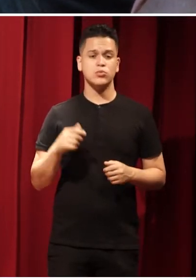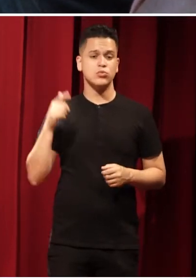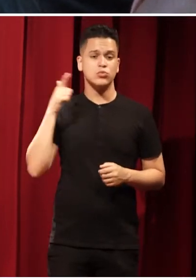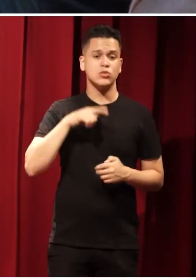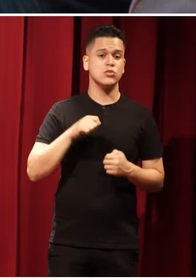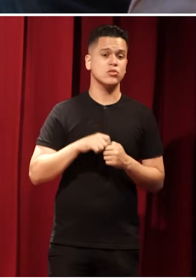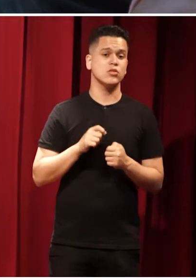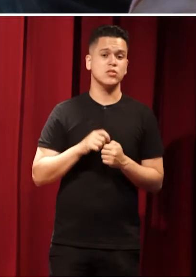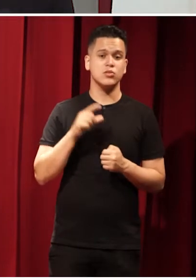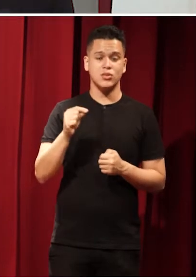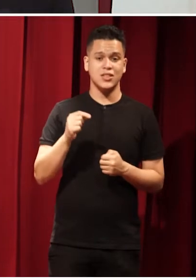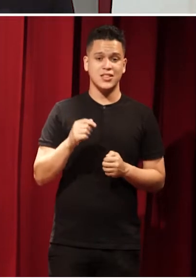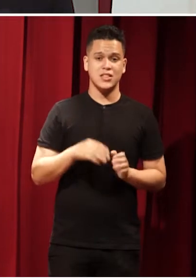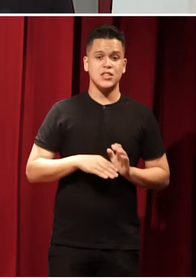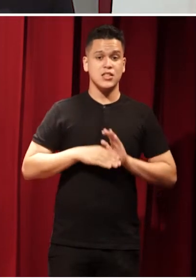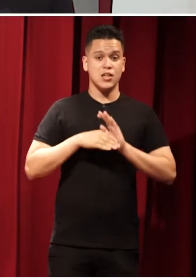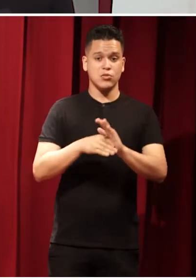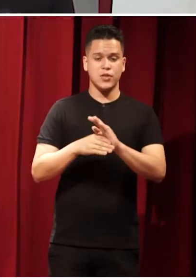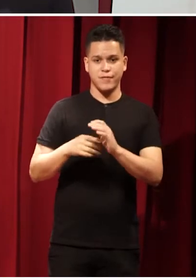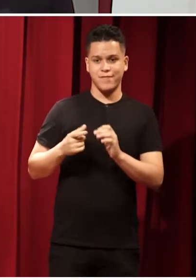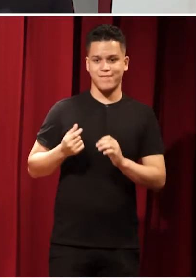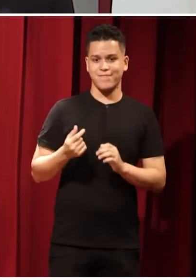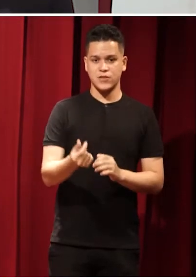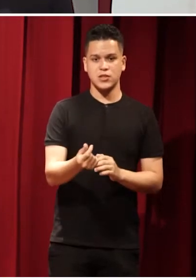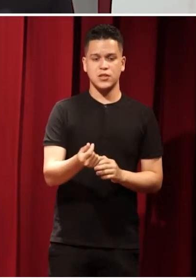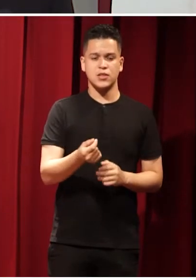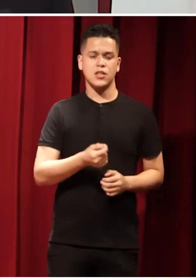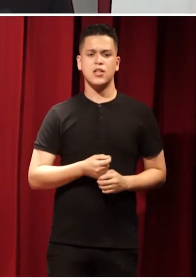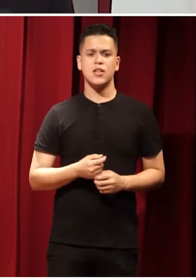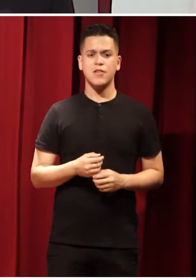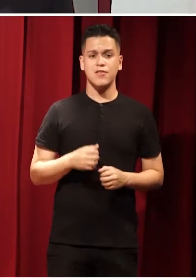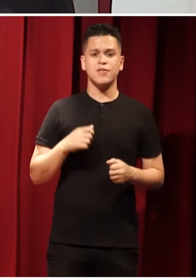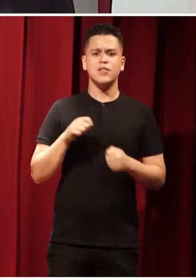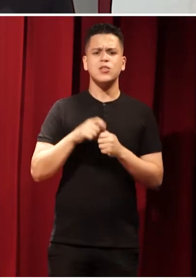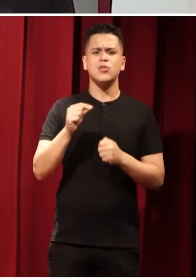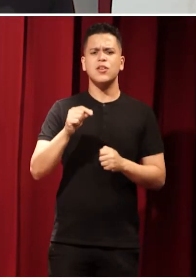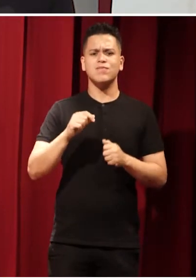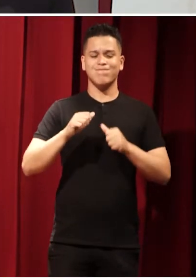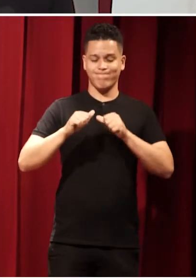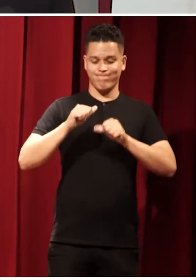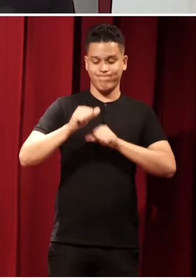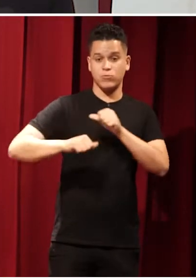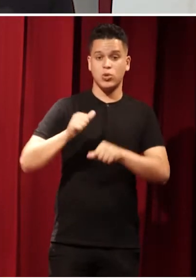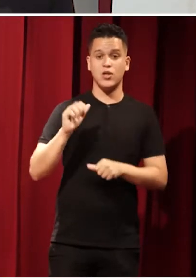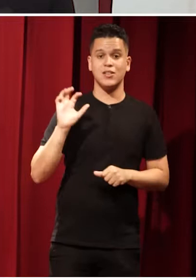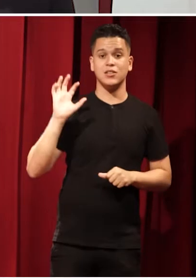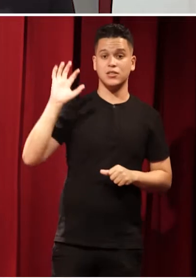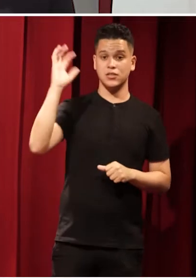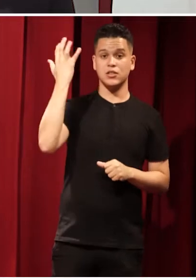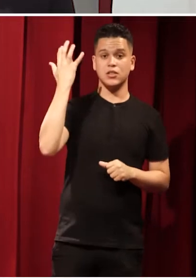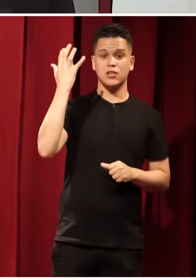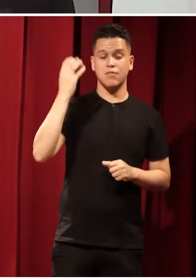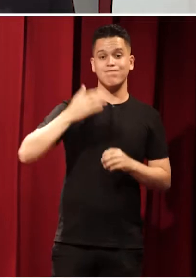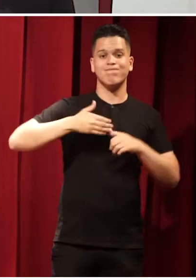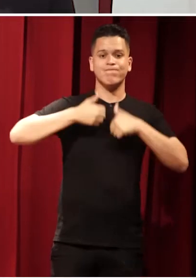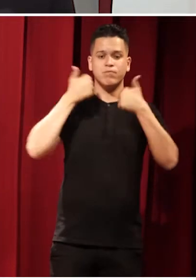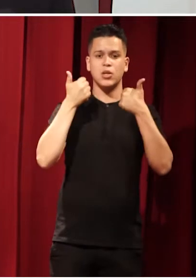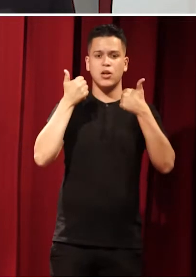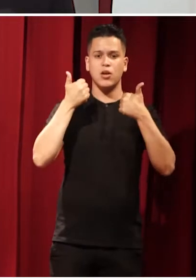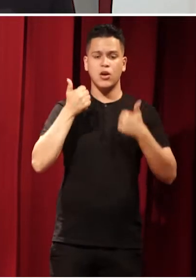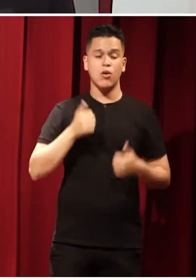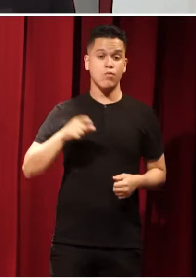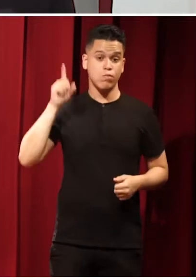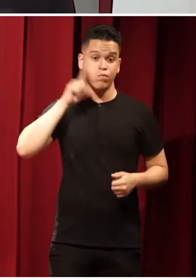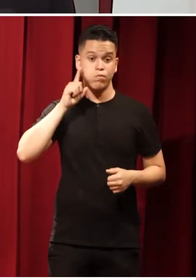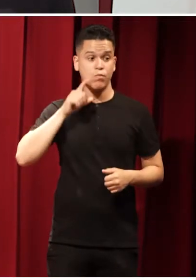isoladamente, deu a maior contribuição à luta contra as mudanças climáticas do mundo. Isso é reconhecido